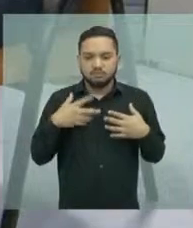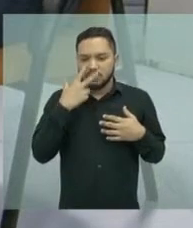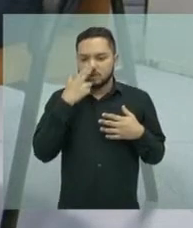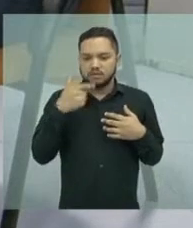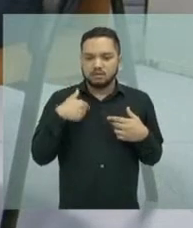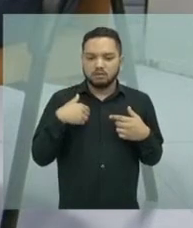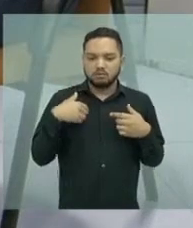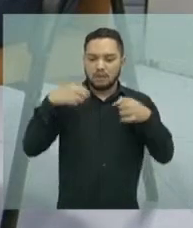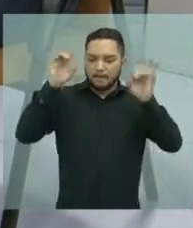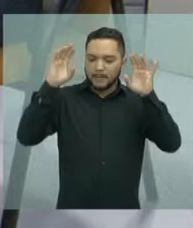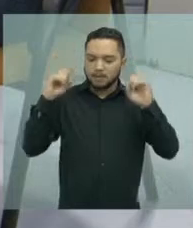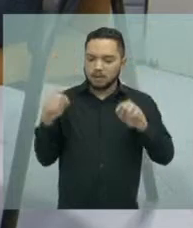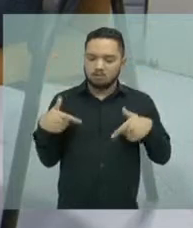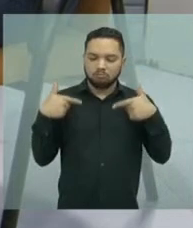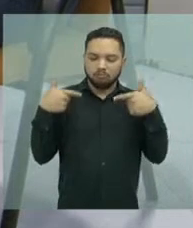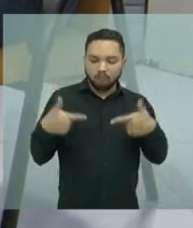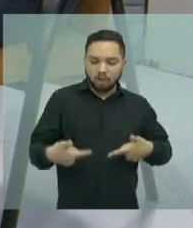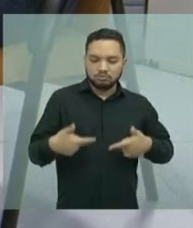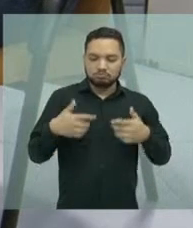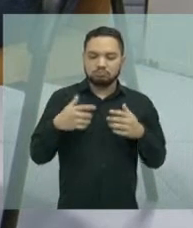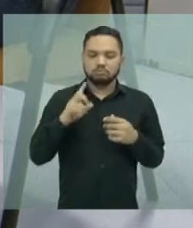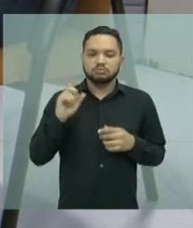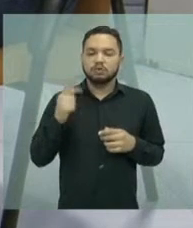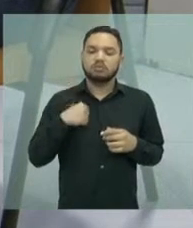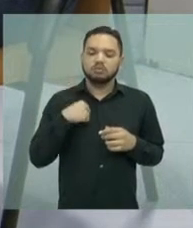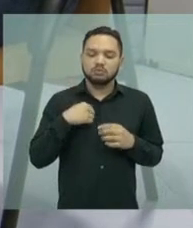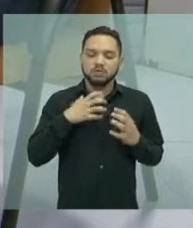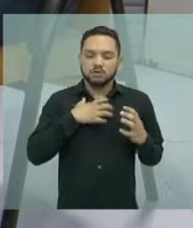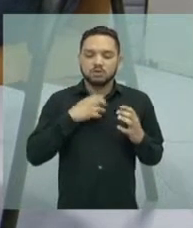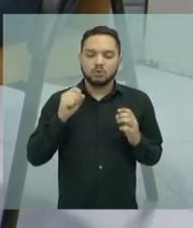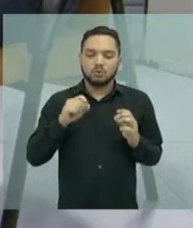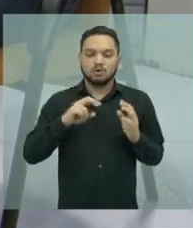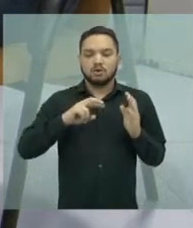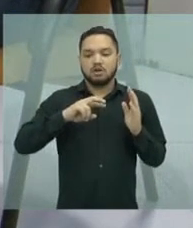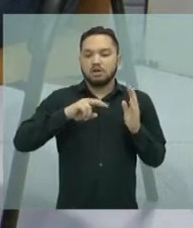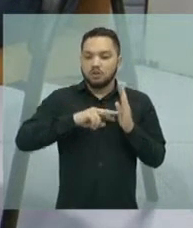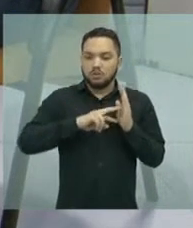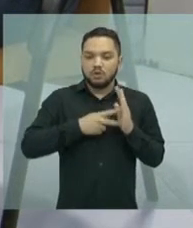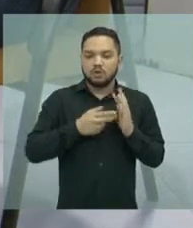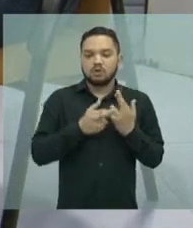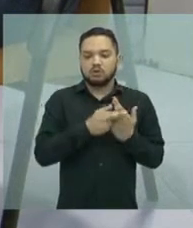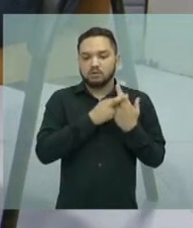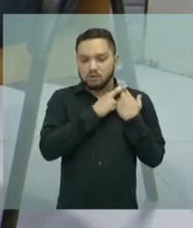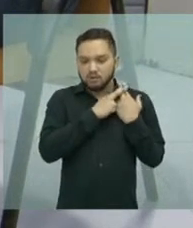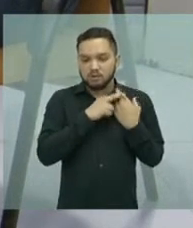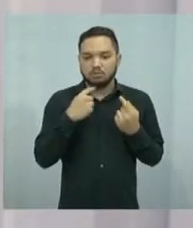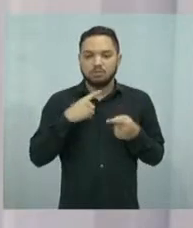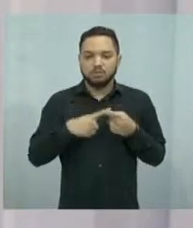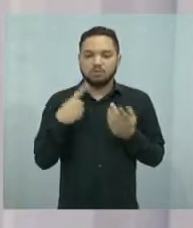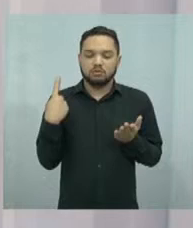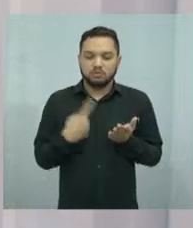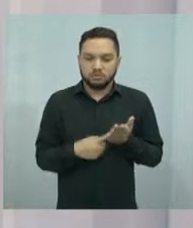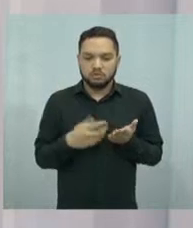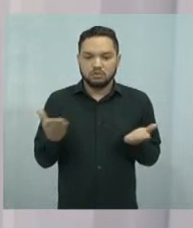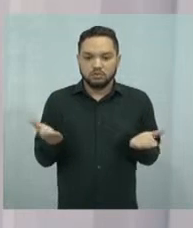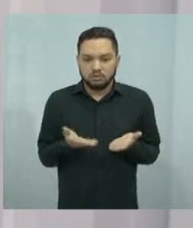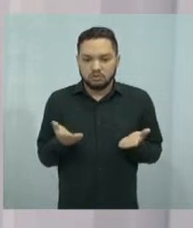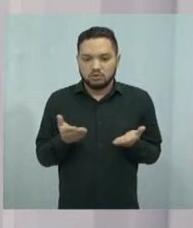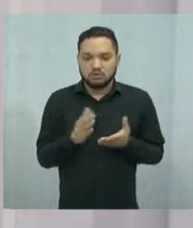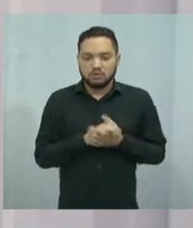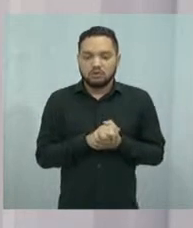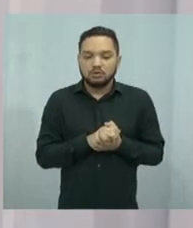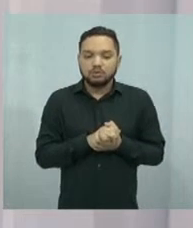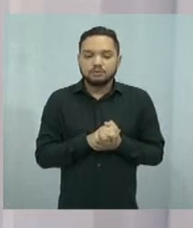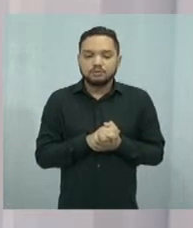privilégios. Eu entendo aqui como uma responsabilidade de abnegação, de compromisso e de viver para a instituição. Hoje, a maior tarefa